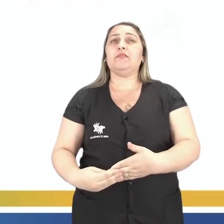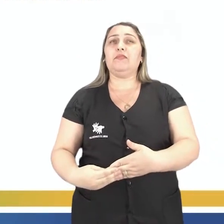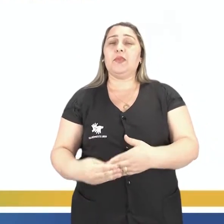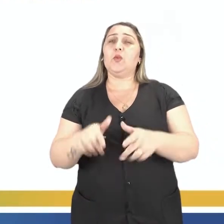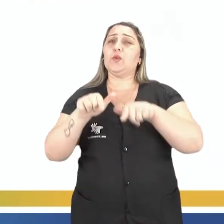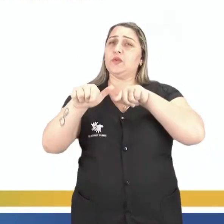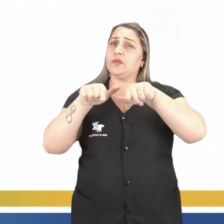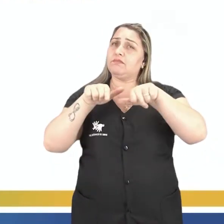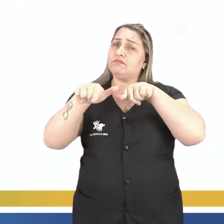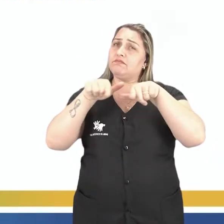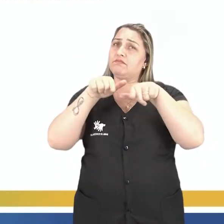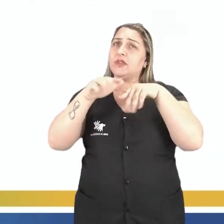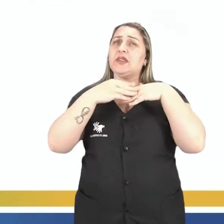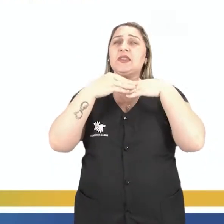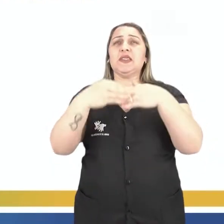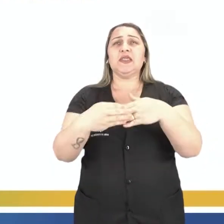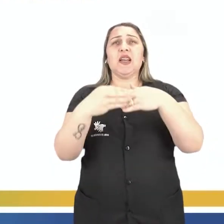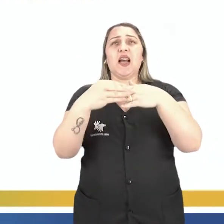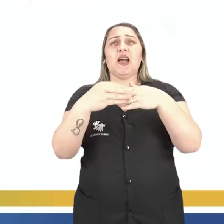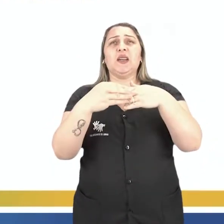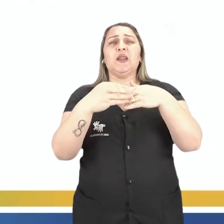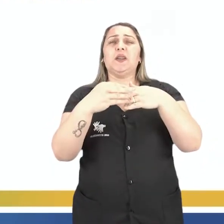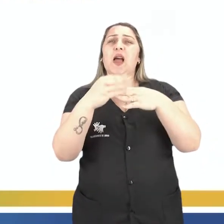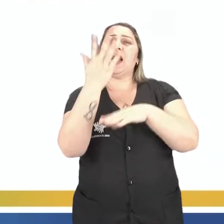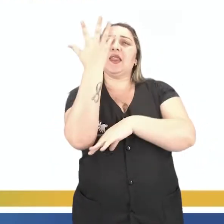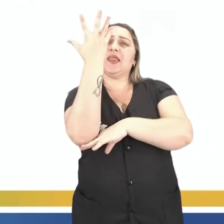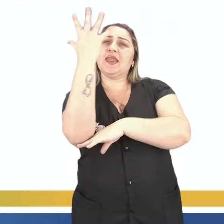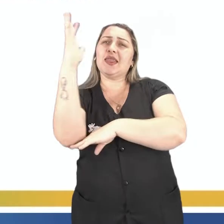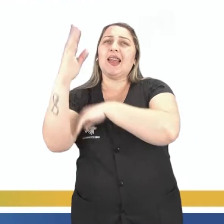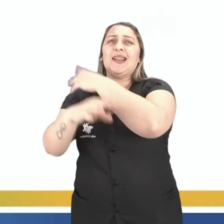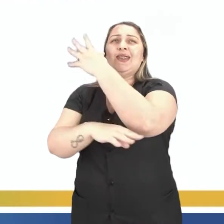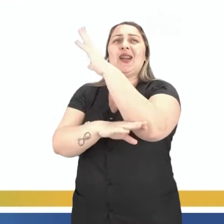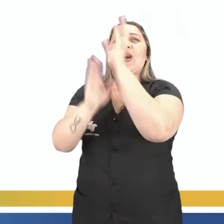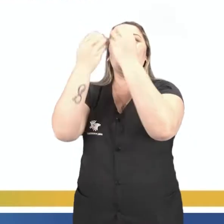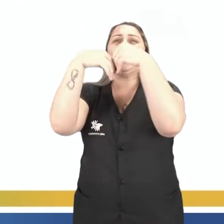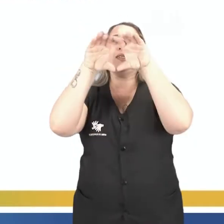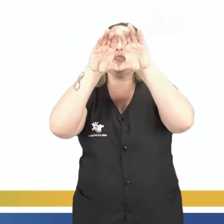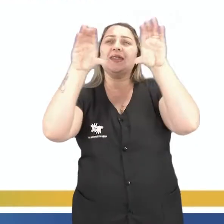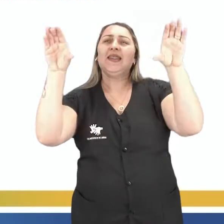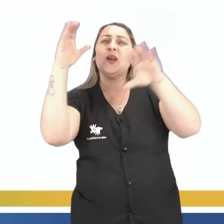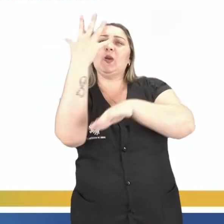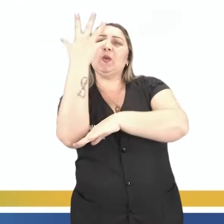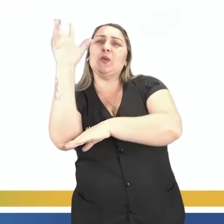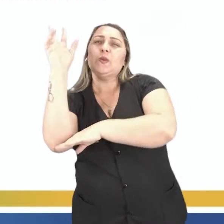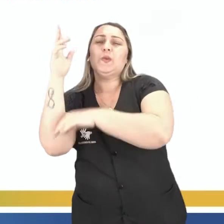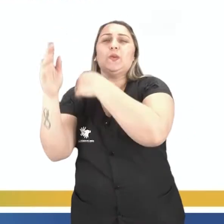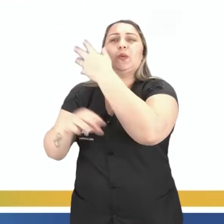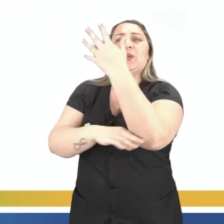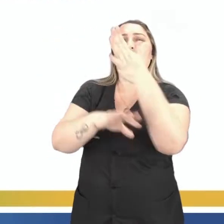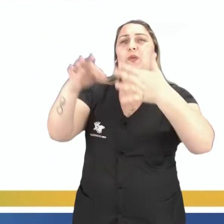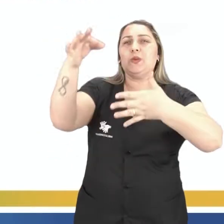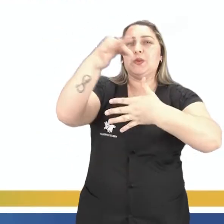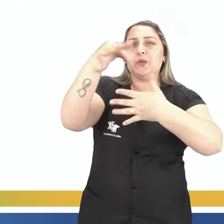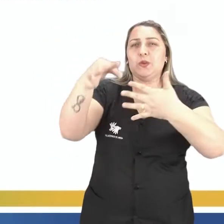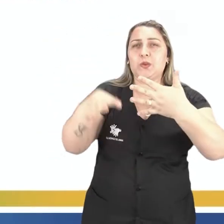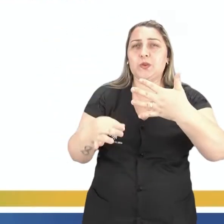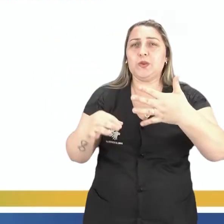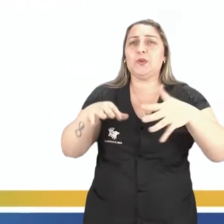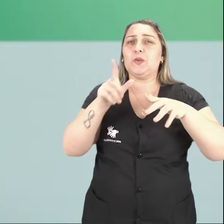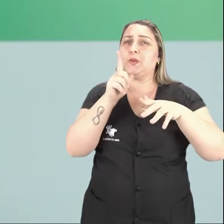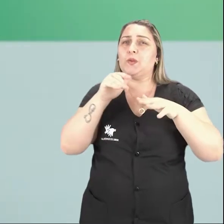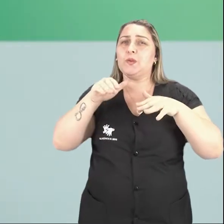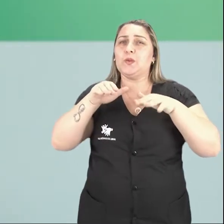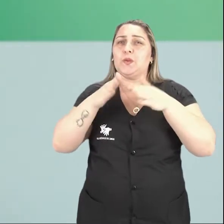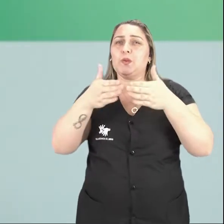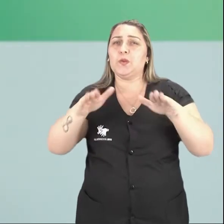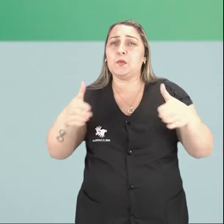seus trabalhos, ela traz elementos naturais que remetem ao céu, à natureza, aos elementos do mar.